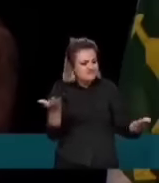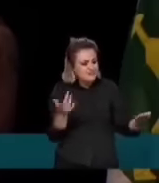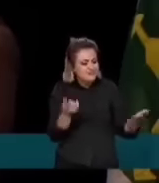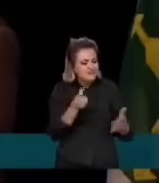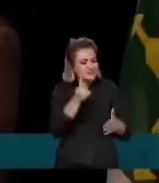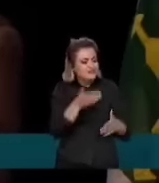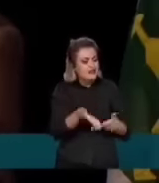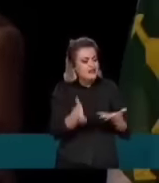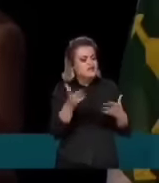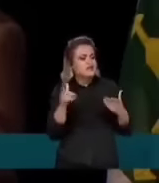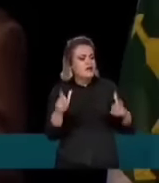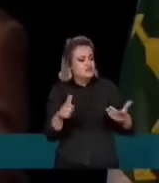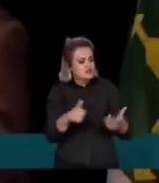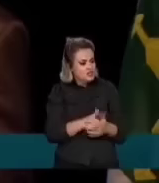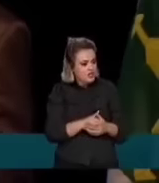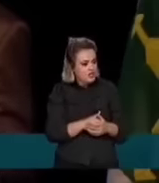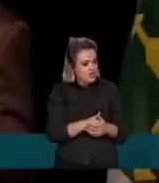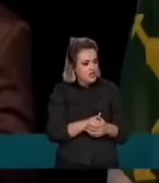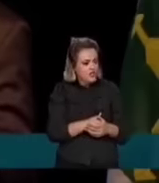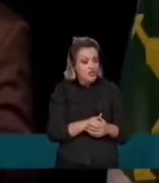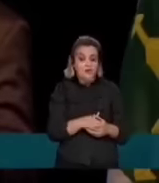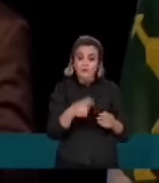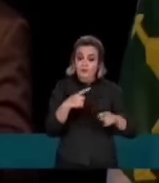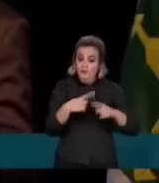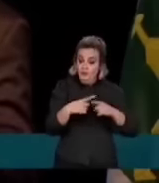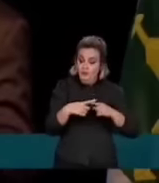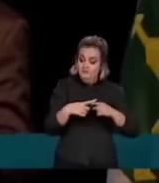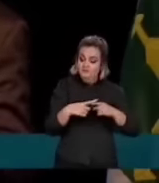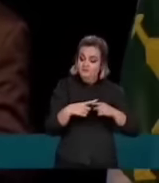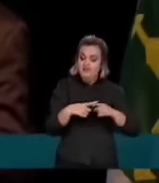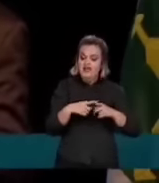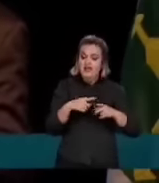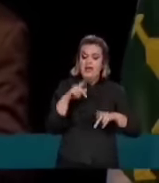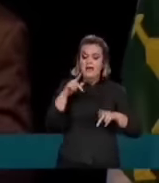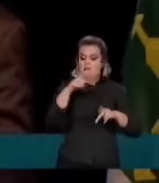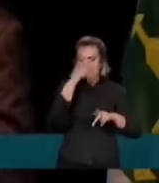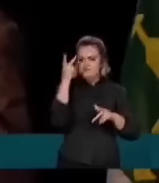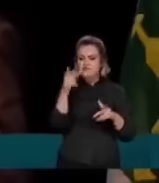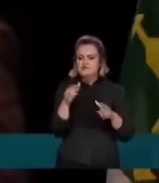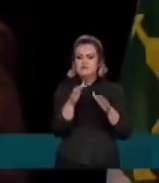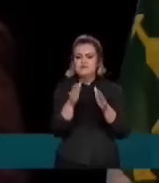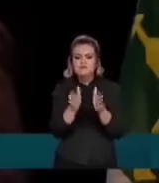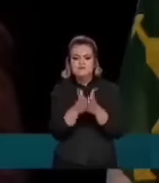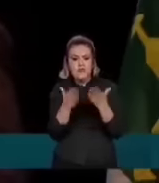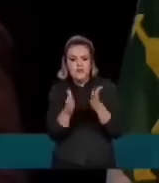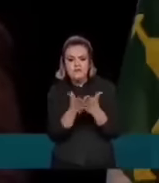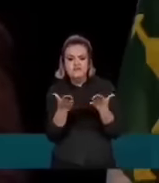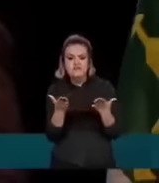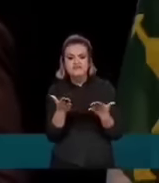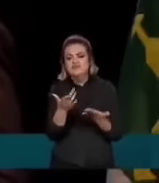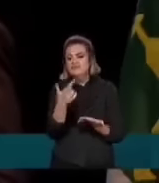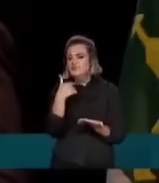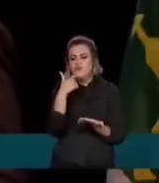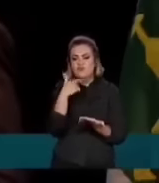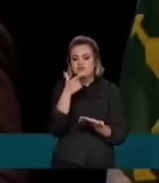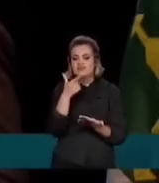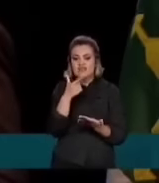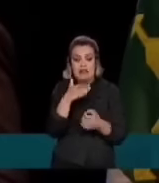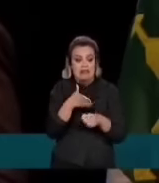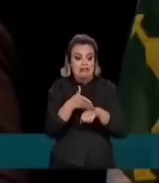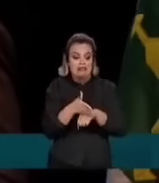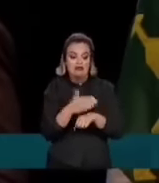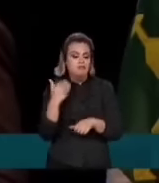dinheiro, porque muitas vezes o povo mais humilde não tem a chance sequer de entrar no